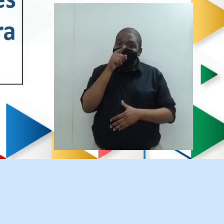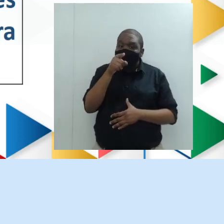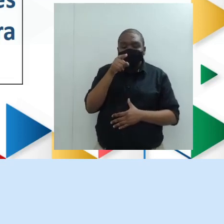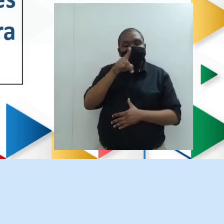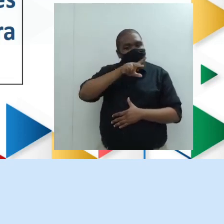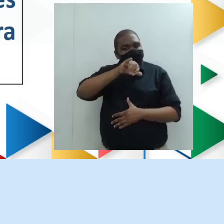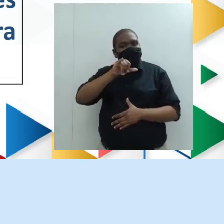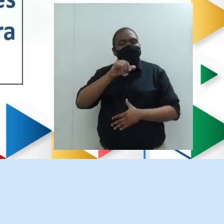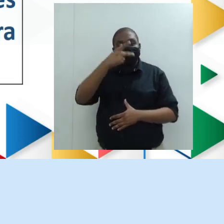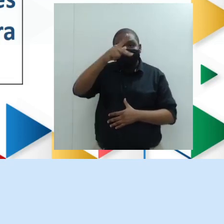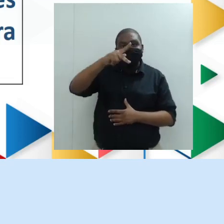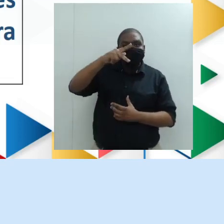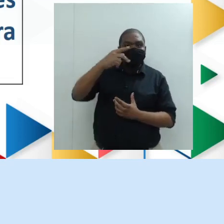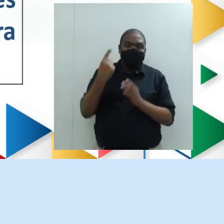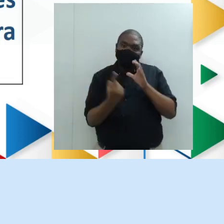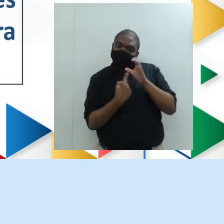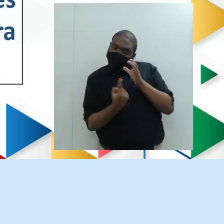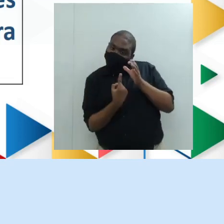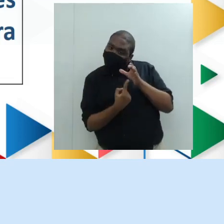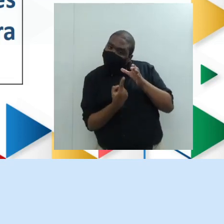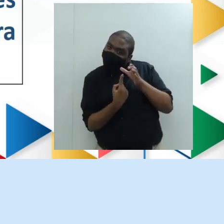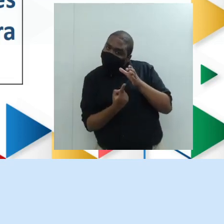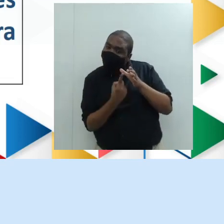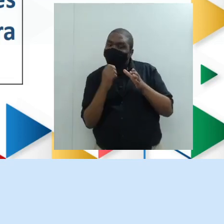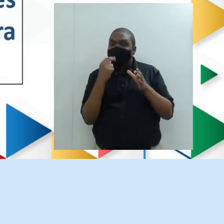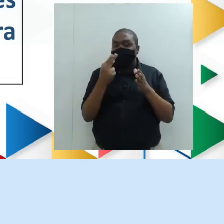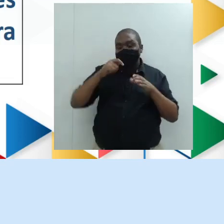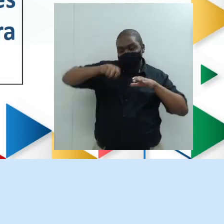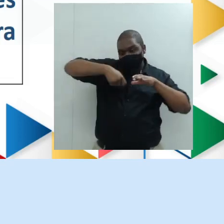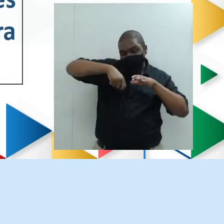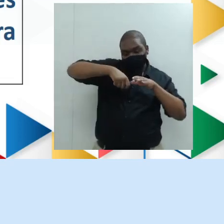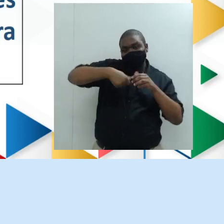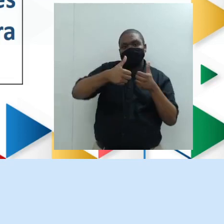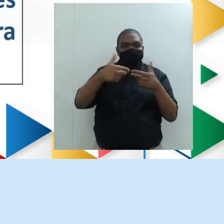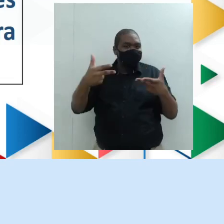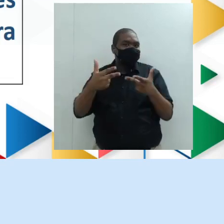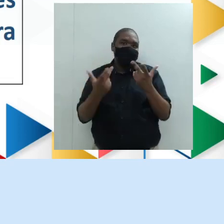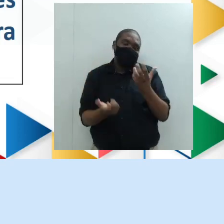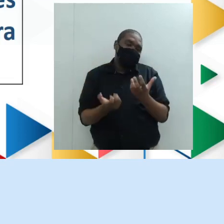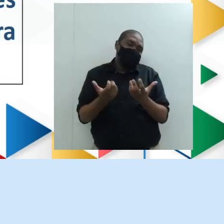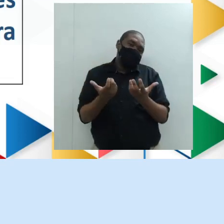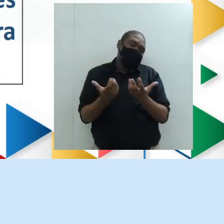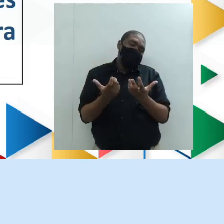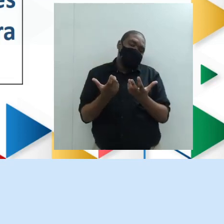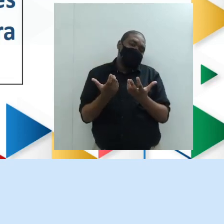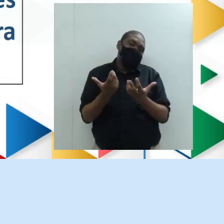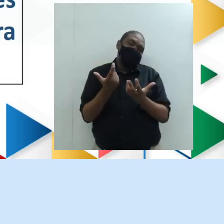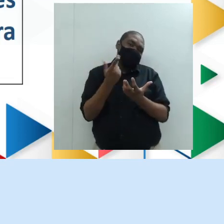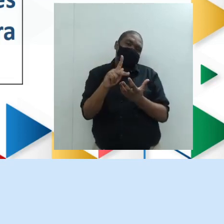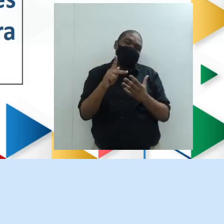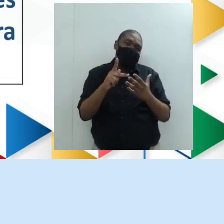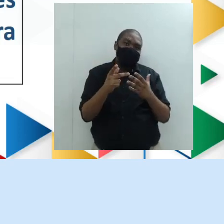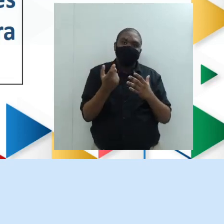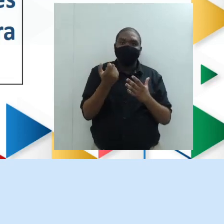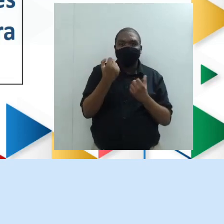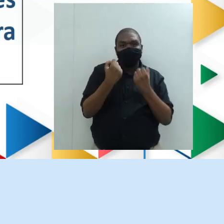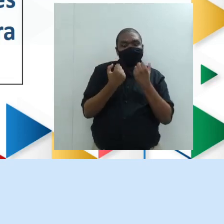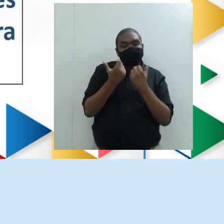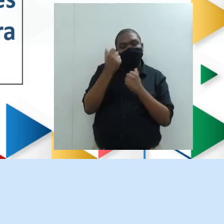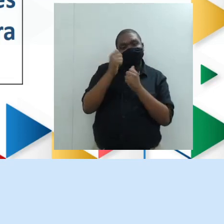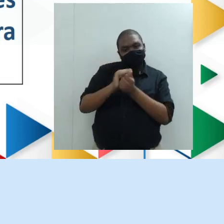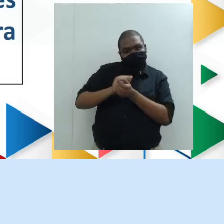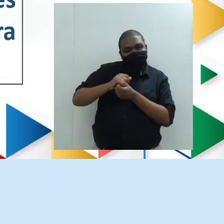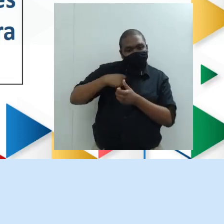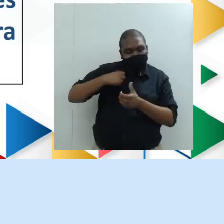ligar o seu liquidificador, vai ligar uma batedeira elétrica, vai ligar a sua máquina de lavar, sempre